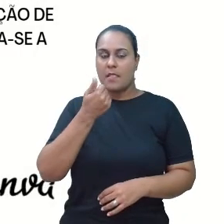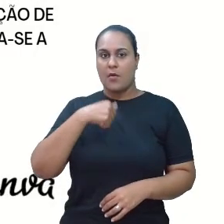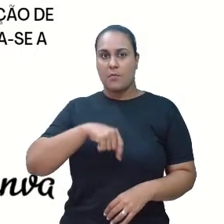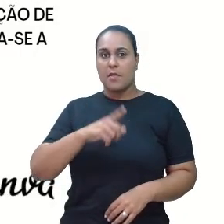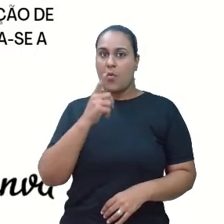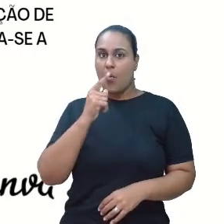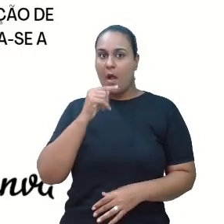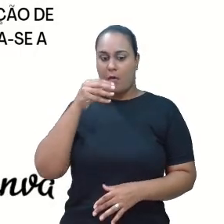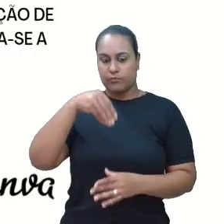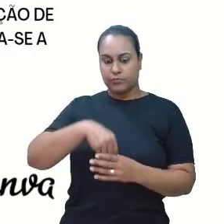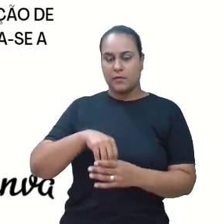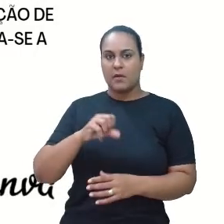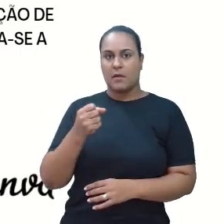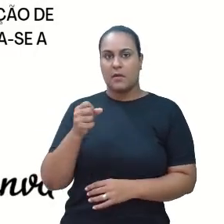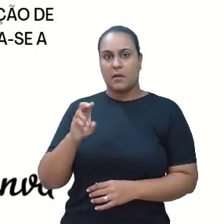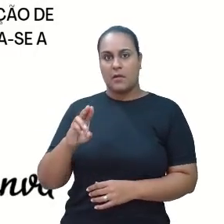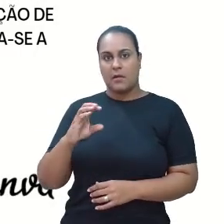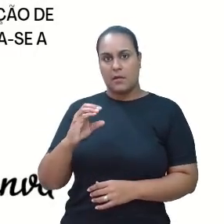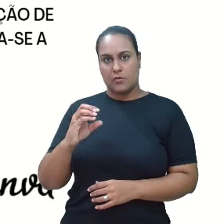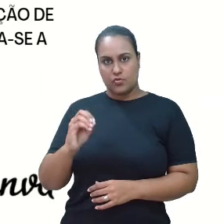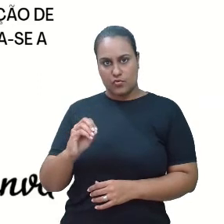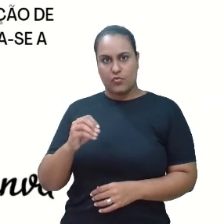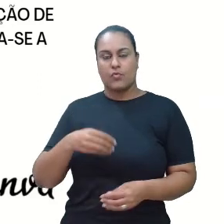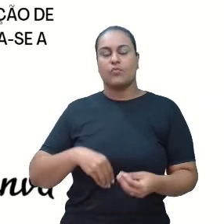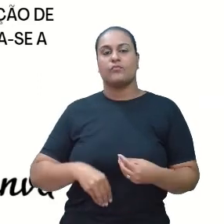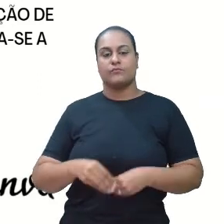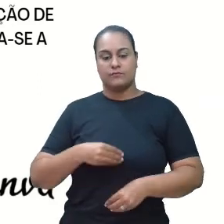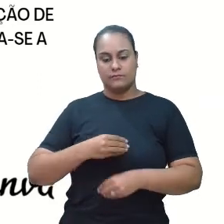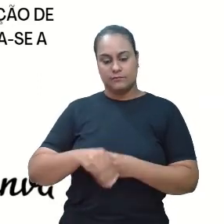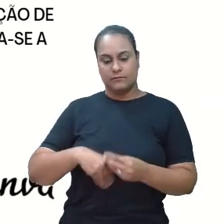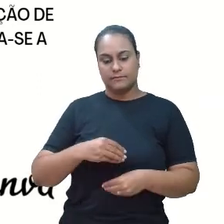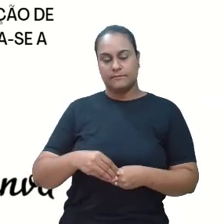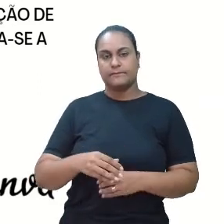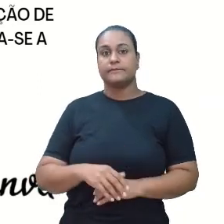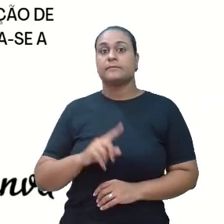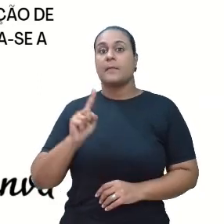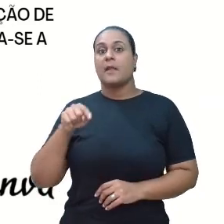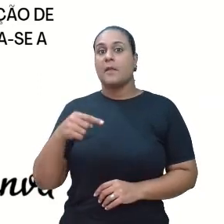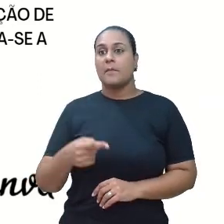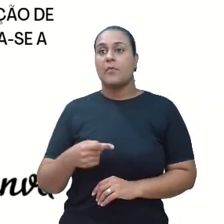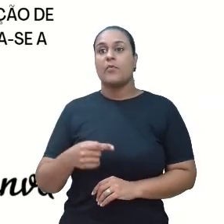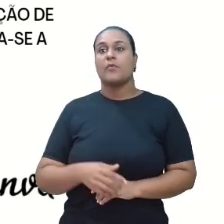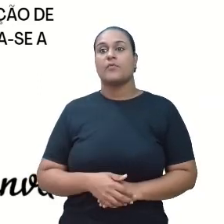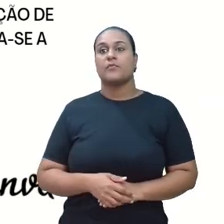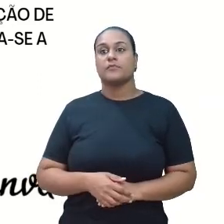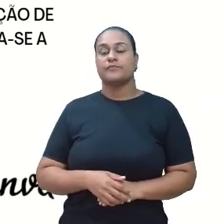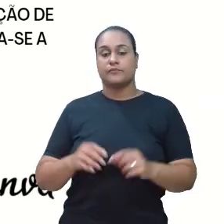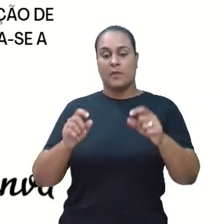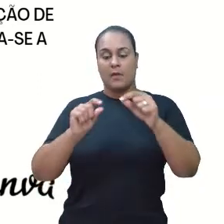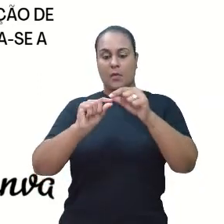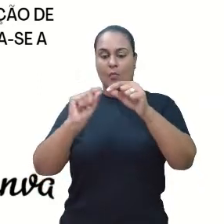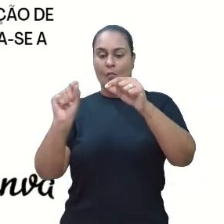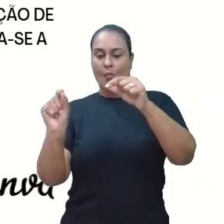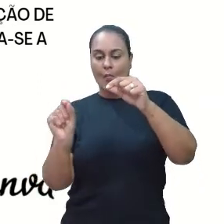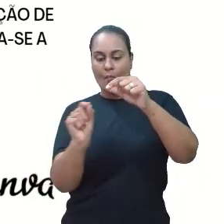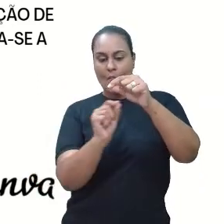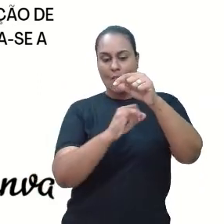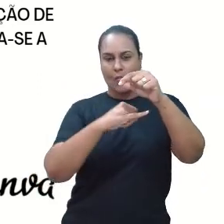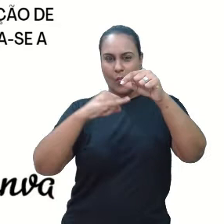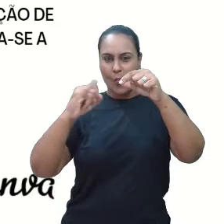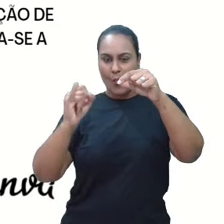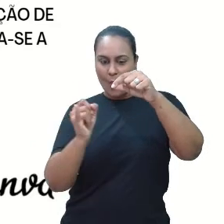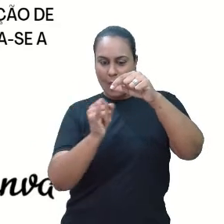suco gástrico, né? O suco gástrico já começa a agir. Depois ele vem para o intestino delgado, ocorre a